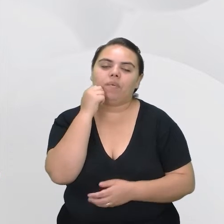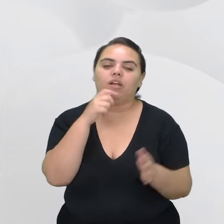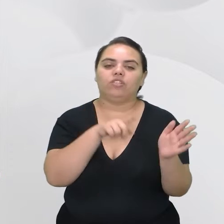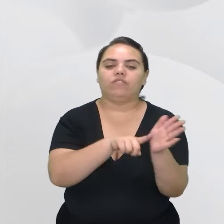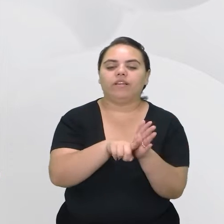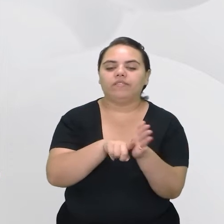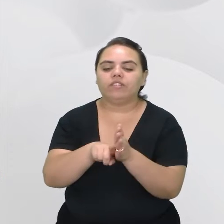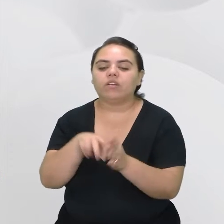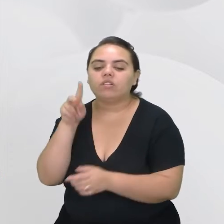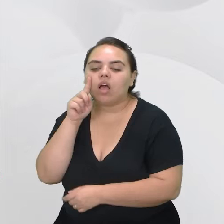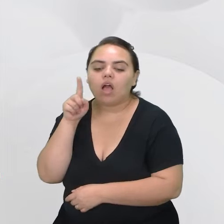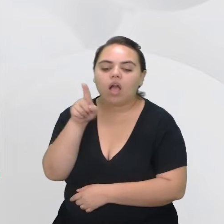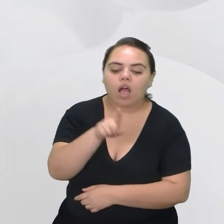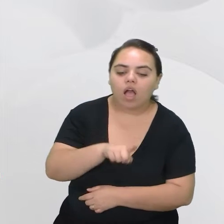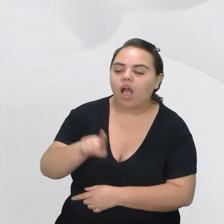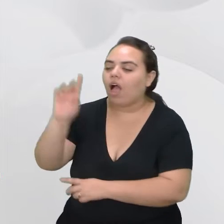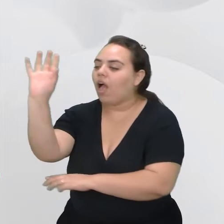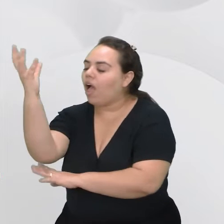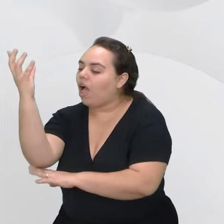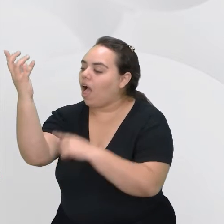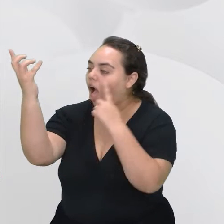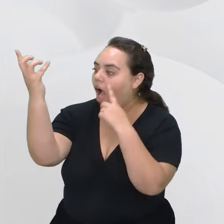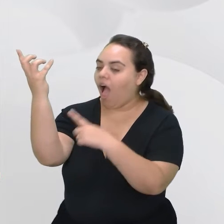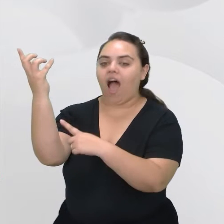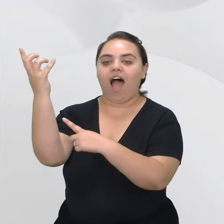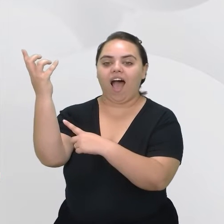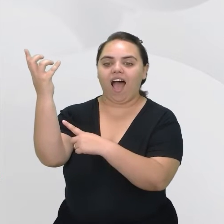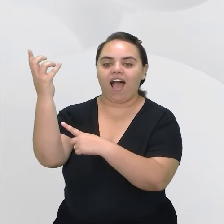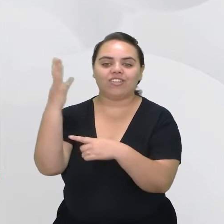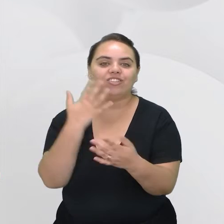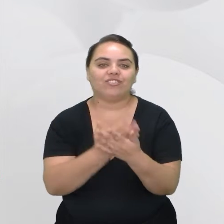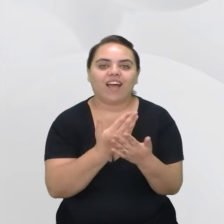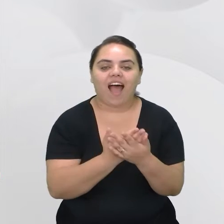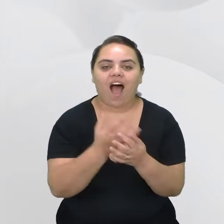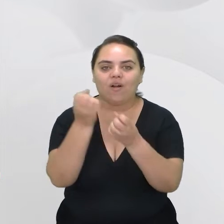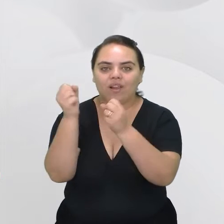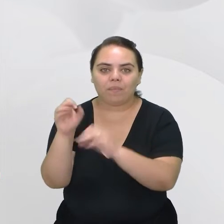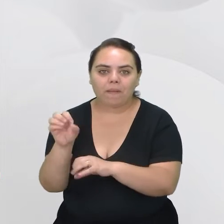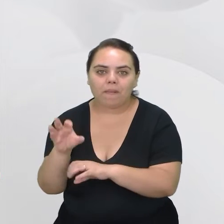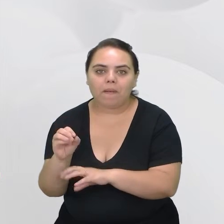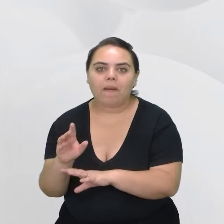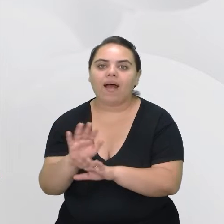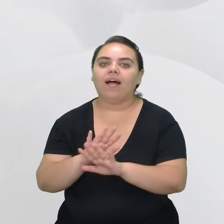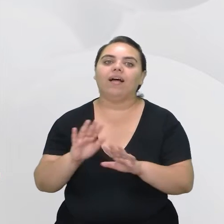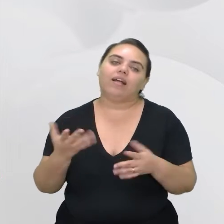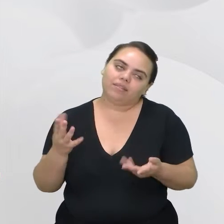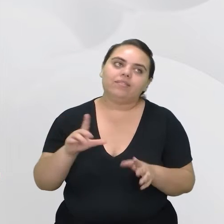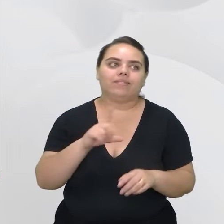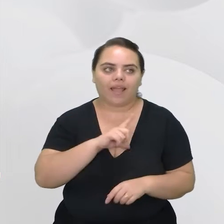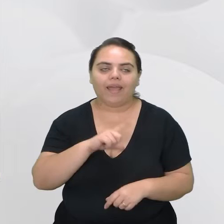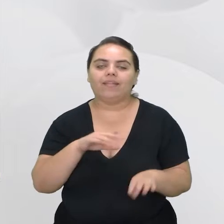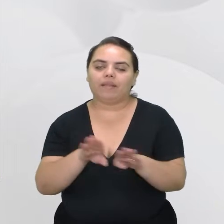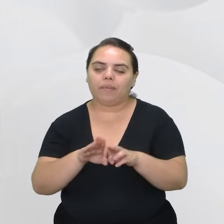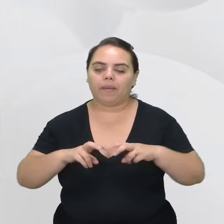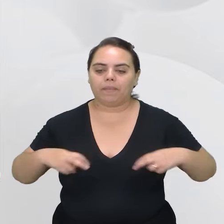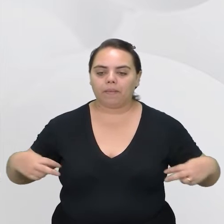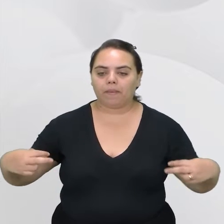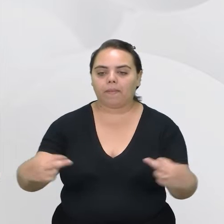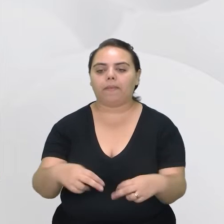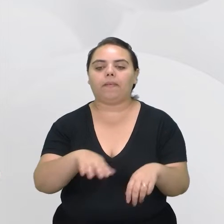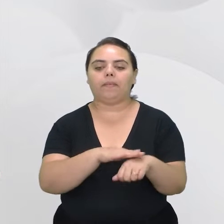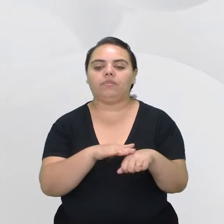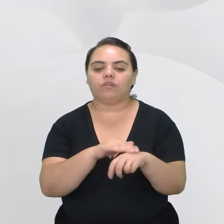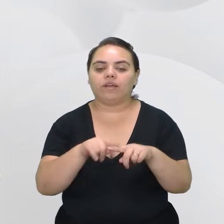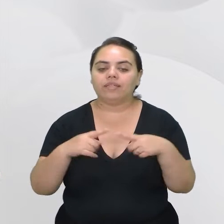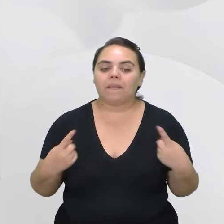investigações observando a natureza, a gente não dá aula ao ar livre, aula expositiva ao ar livre. A gente tem também rodas de diálogo,